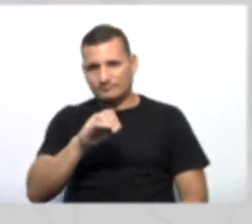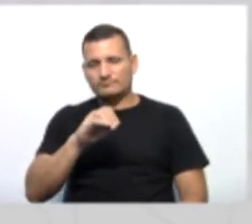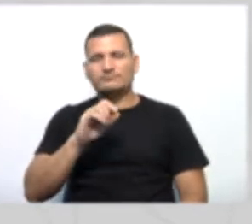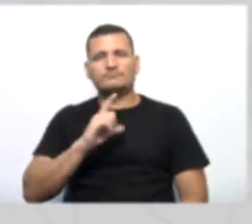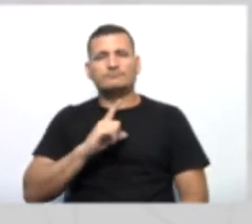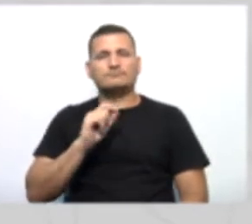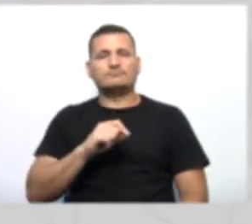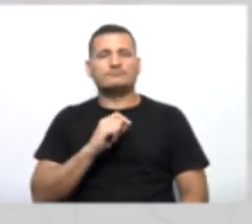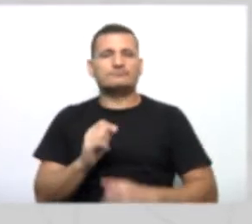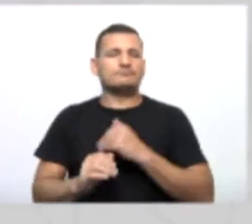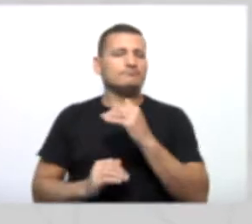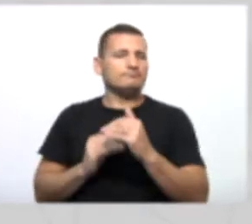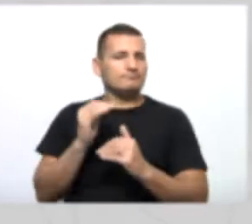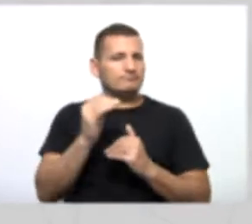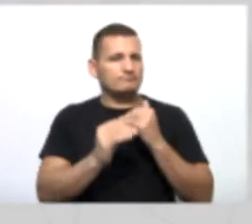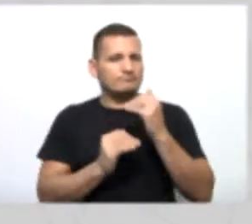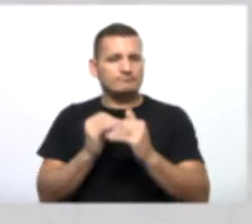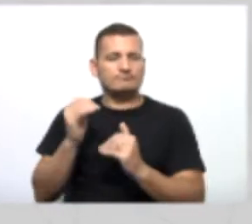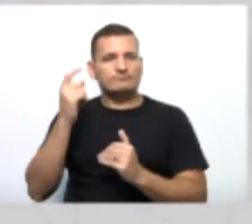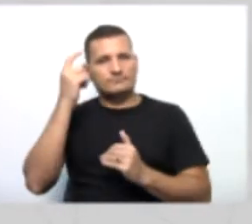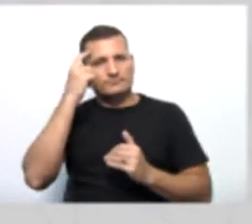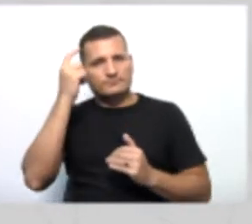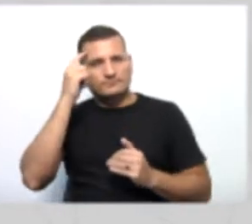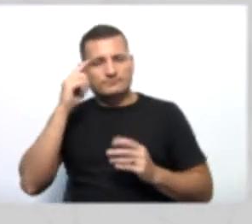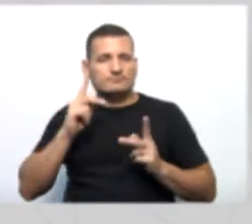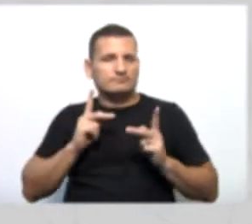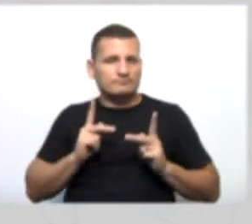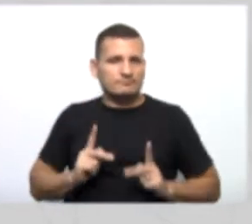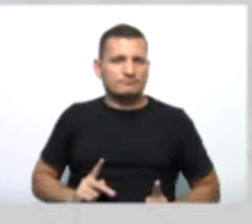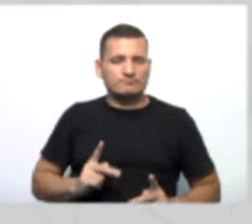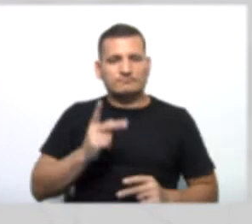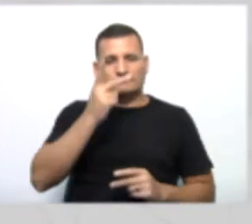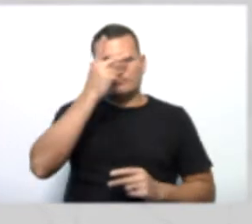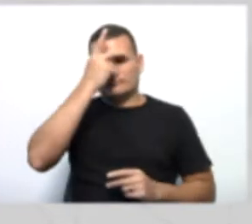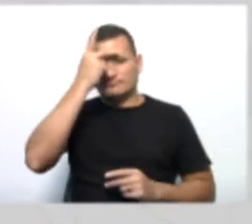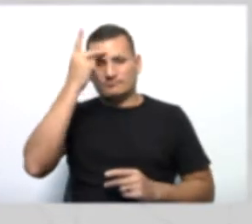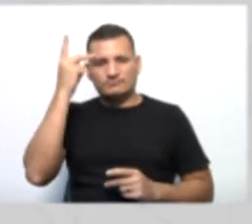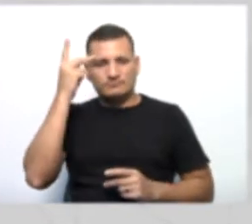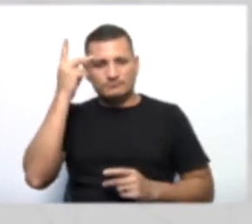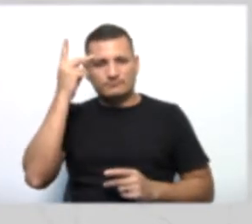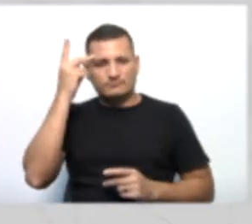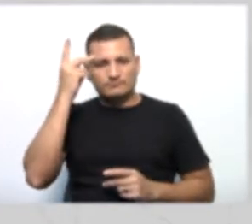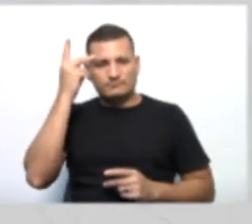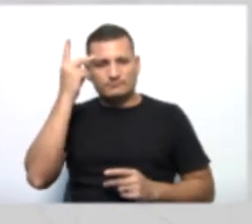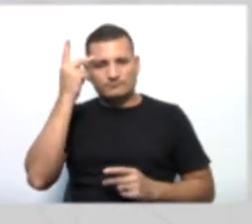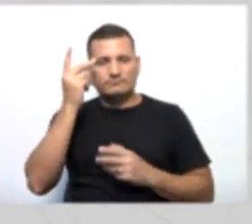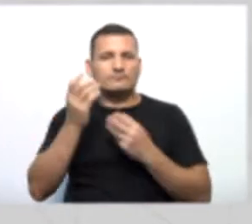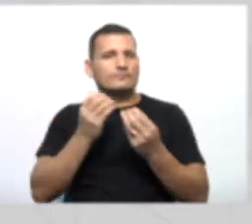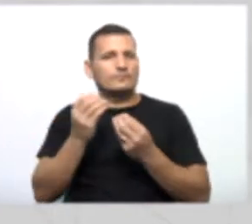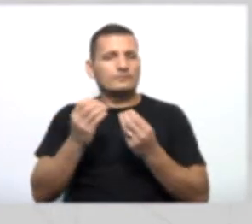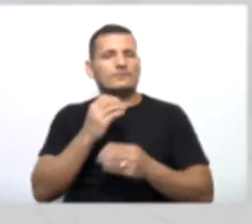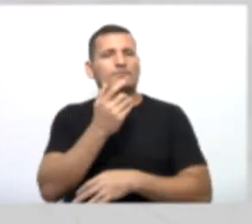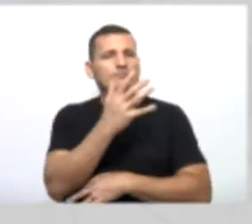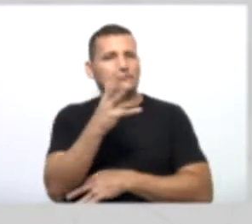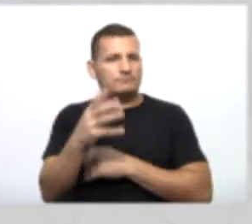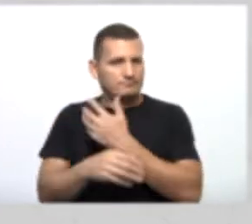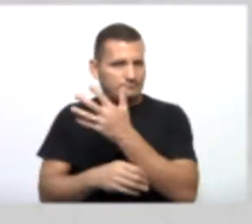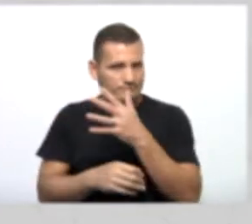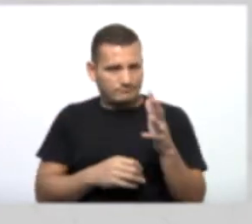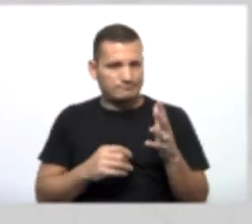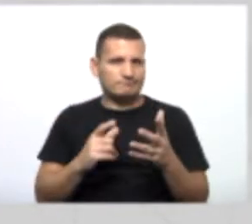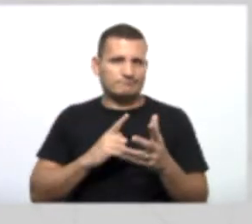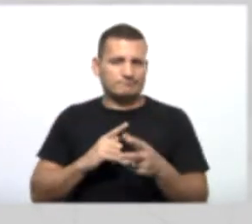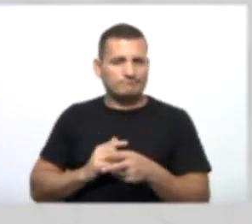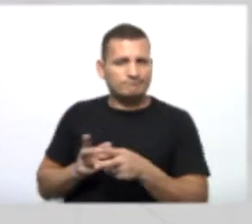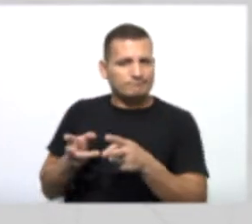ao pensamento e às posturas das pessoas em relação à forma com que o meio ambiente está sendo explorado,